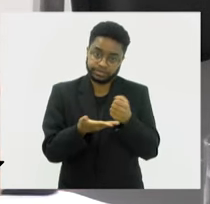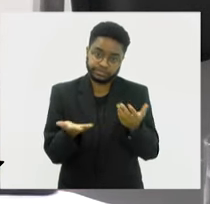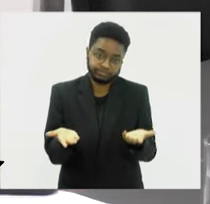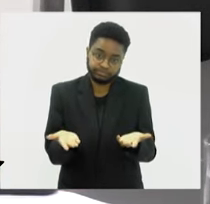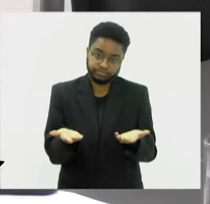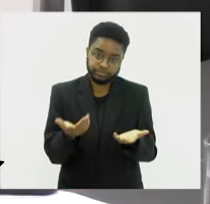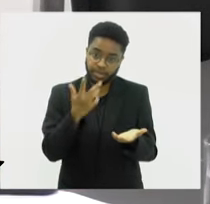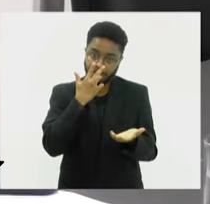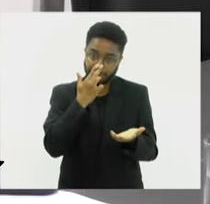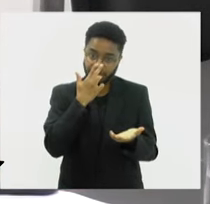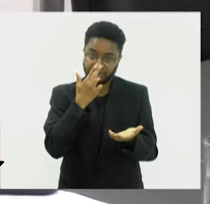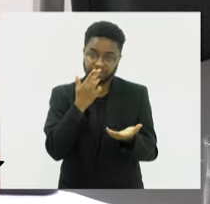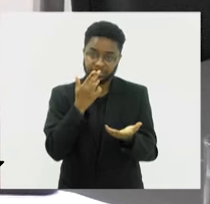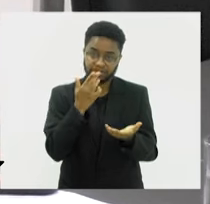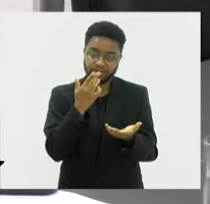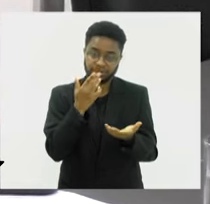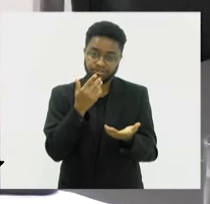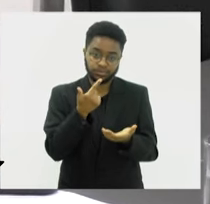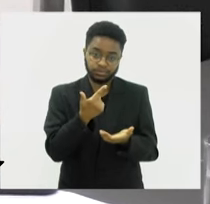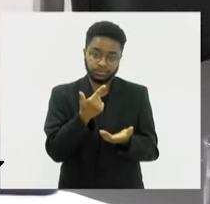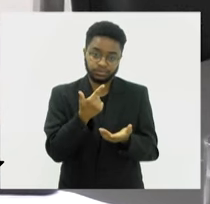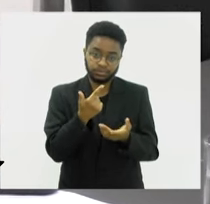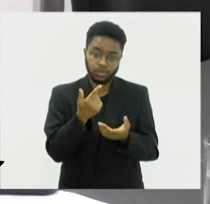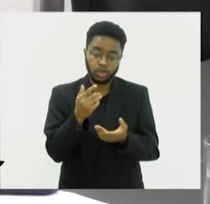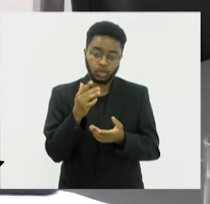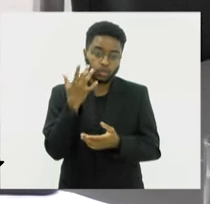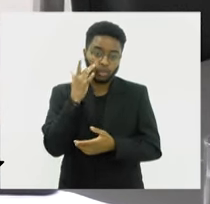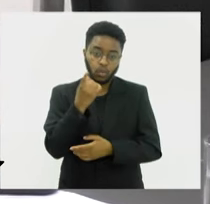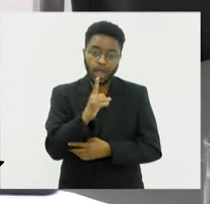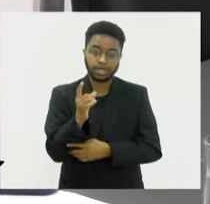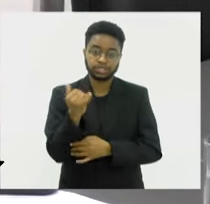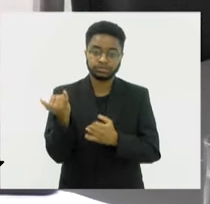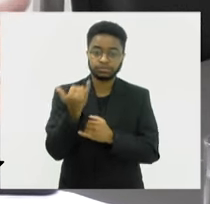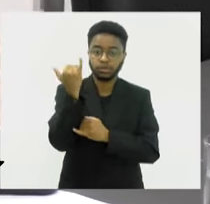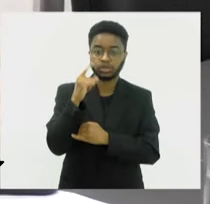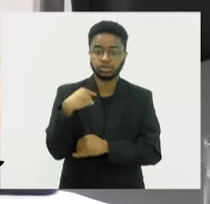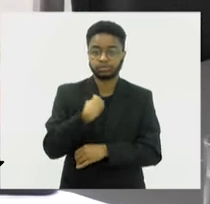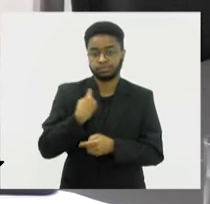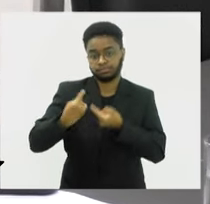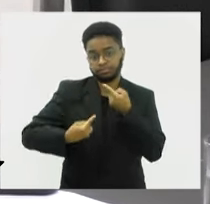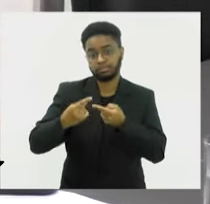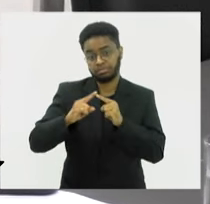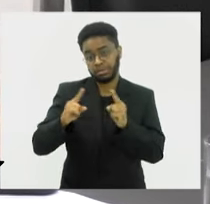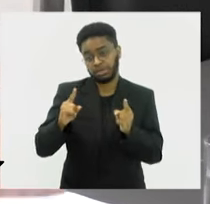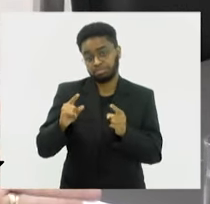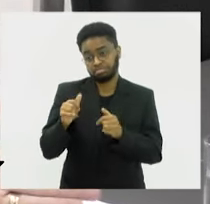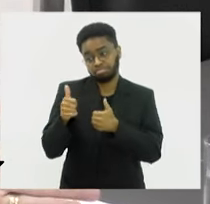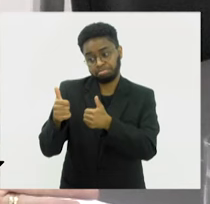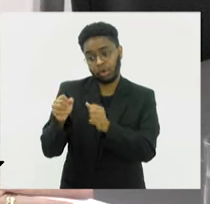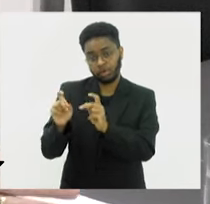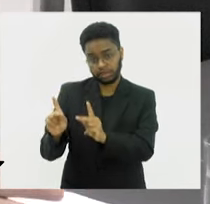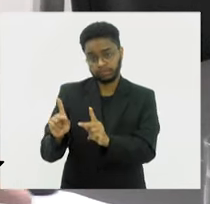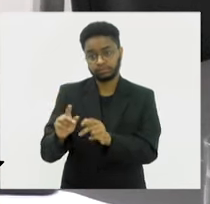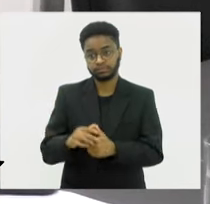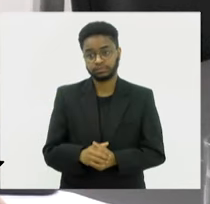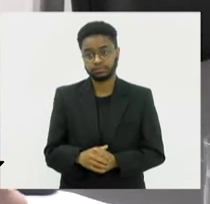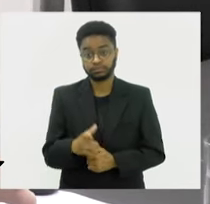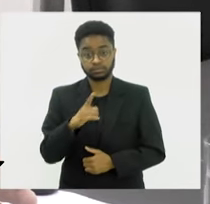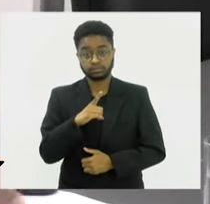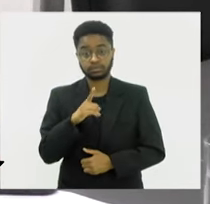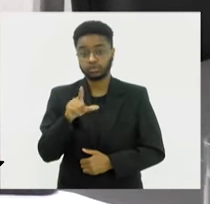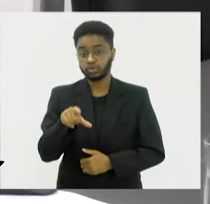é esvaziar o tamanho de discussão aqui no âmbito da comissão. Mas é legítimo. A gente tinha uma opção da deputada